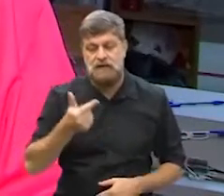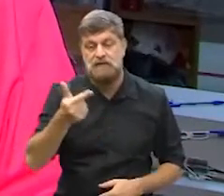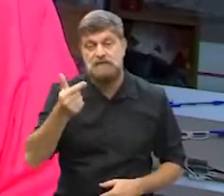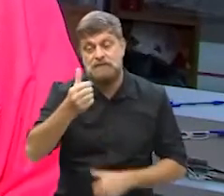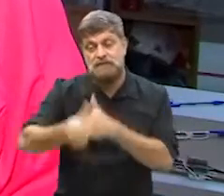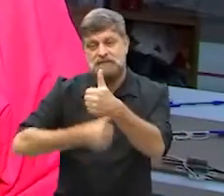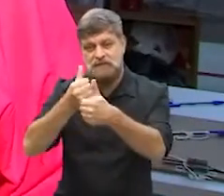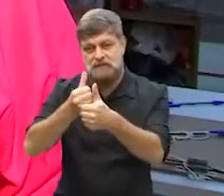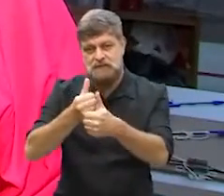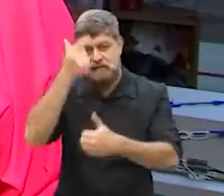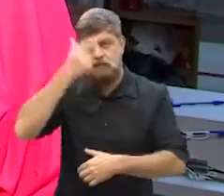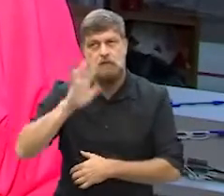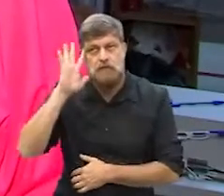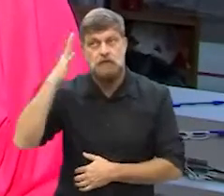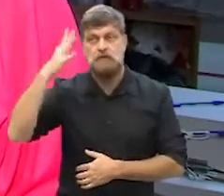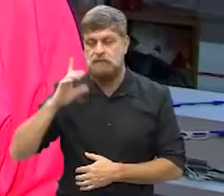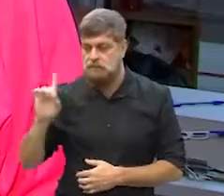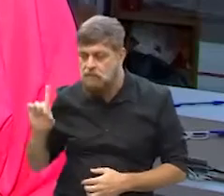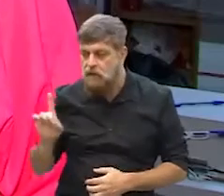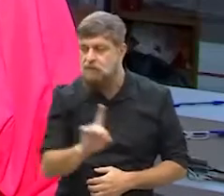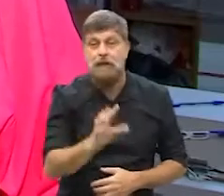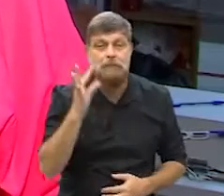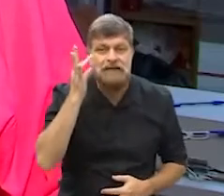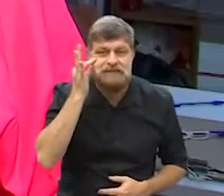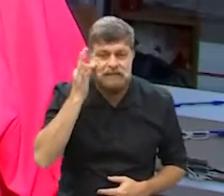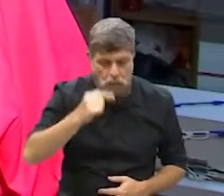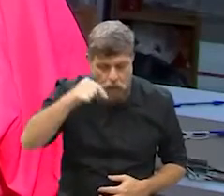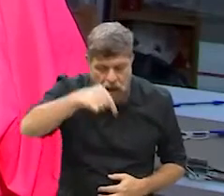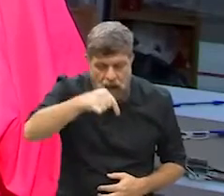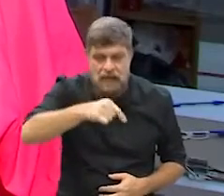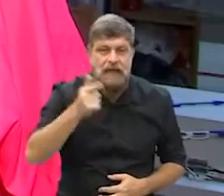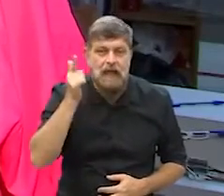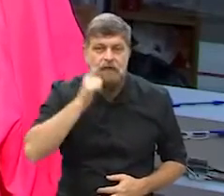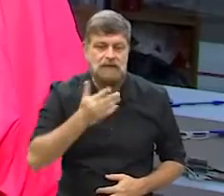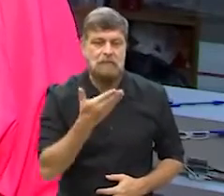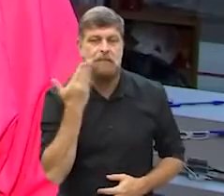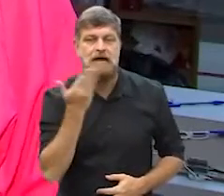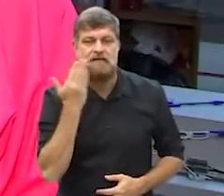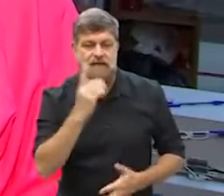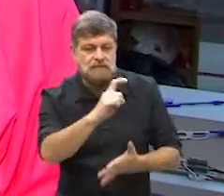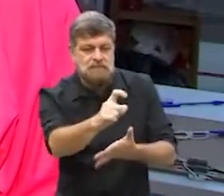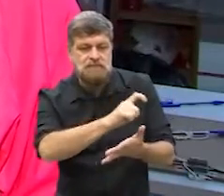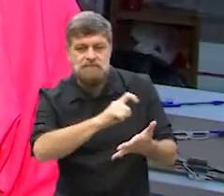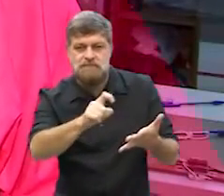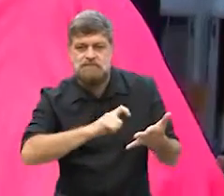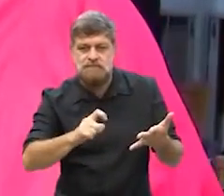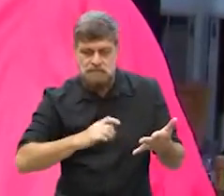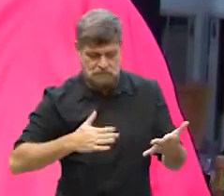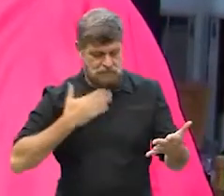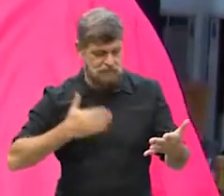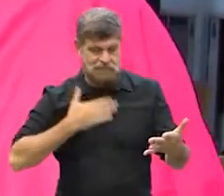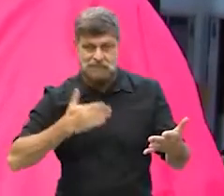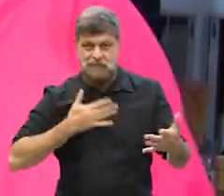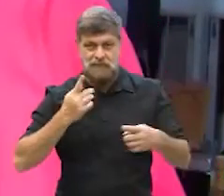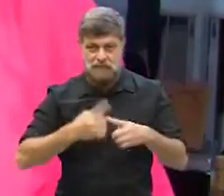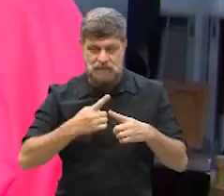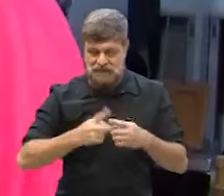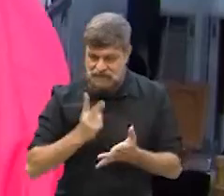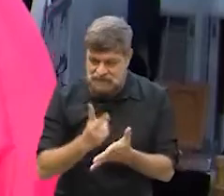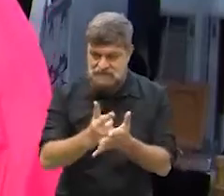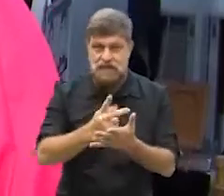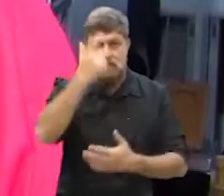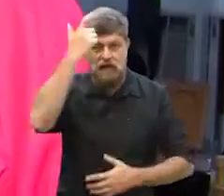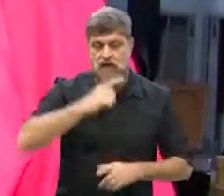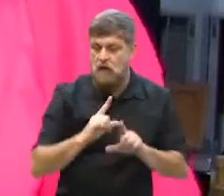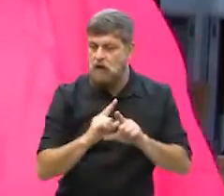segundo semestre. Então eu resolvi vir aqui porque me possibilitou a facilidade de imprimir aqui, né? Me surpreendeu, né? Porque